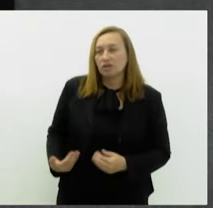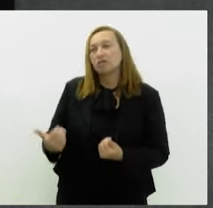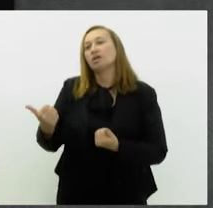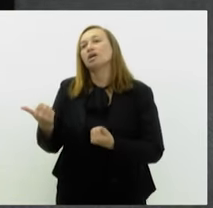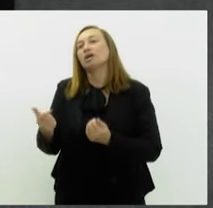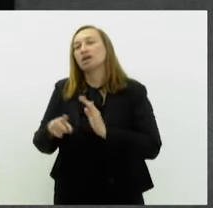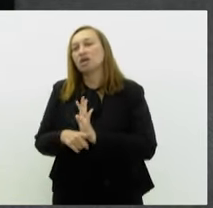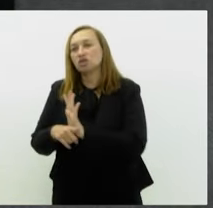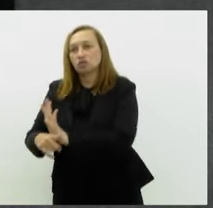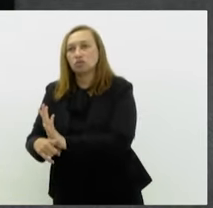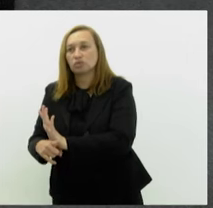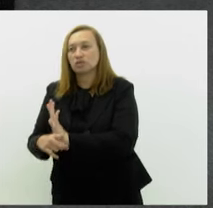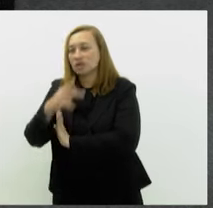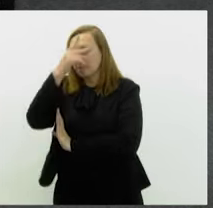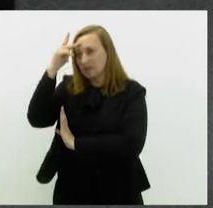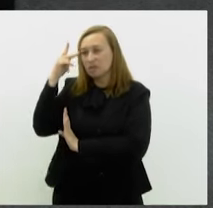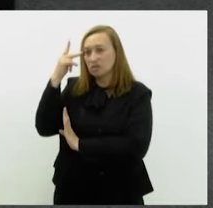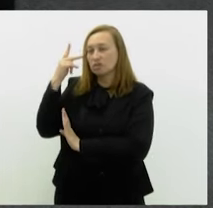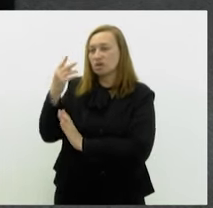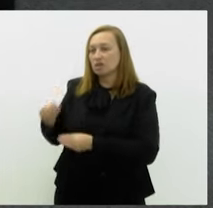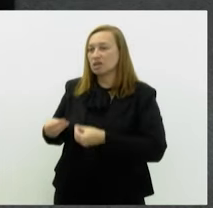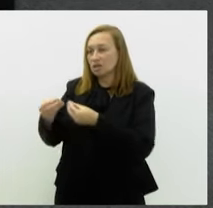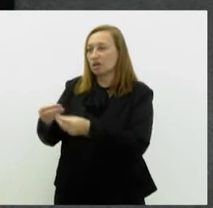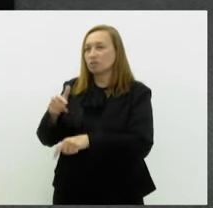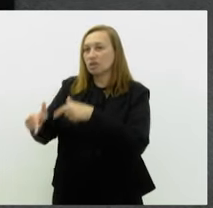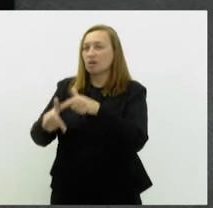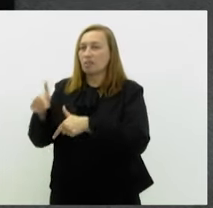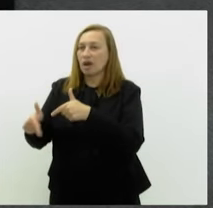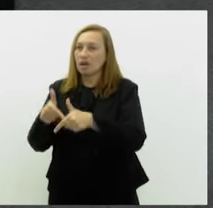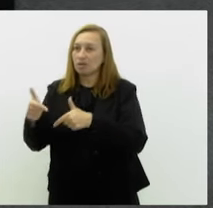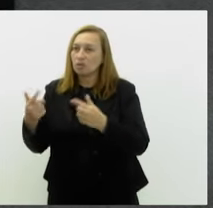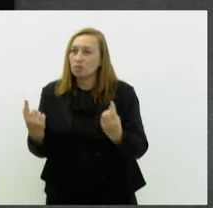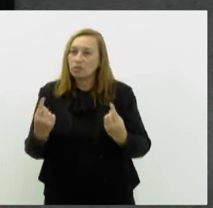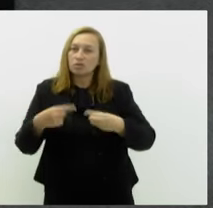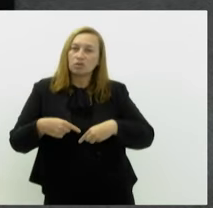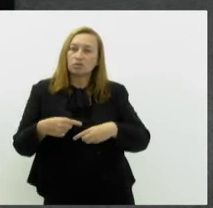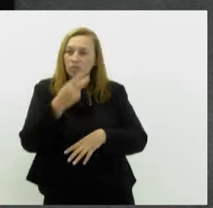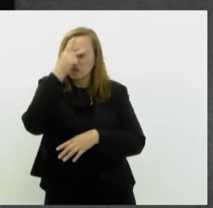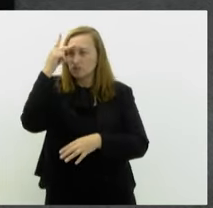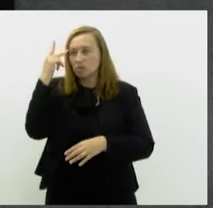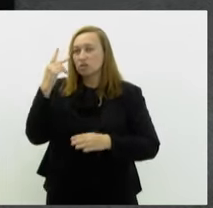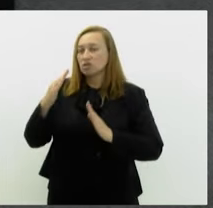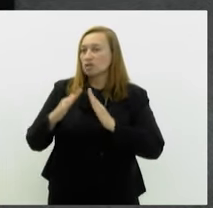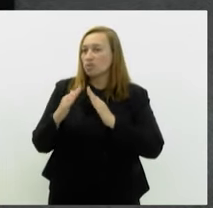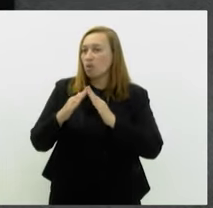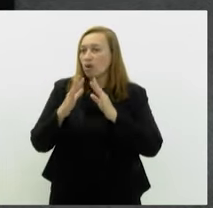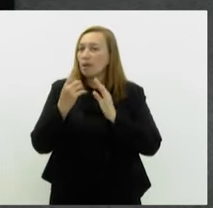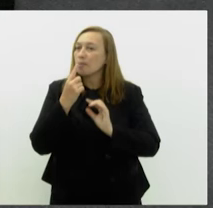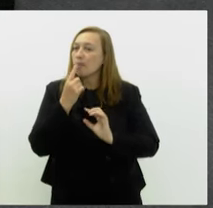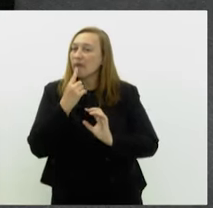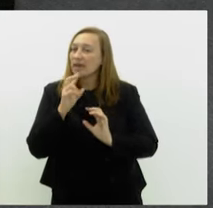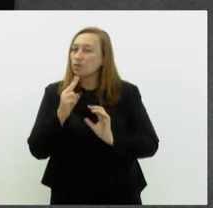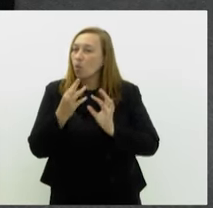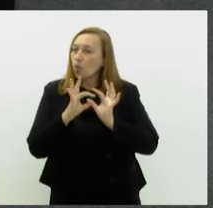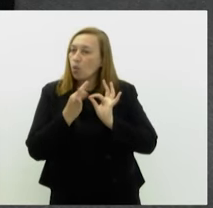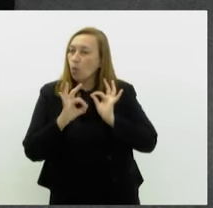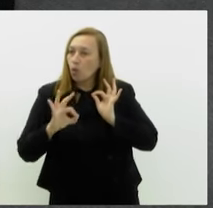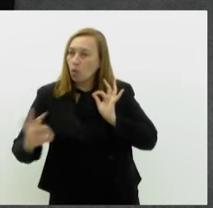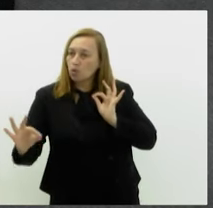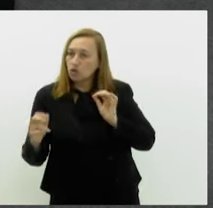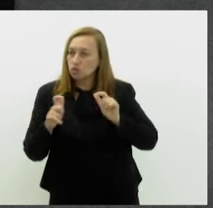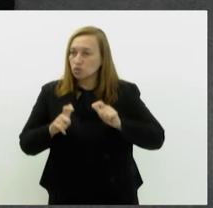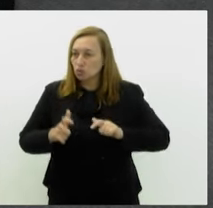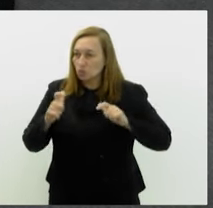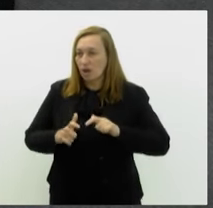pudessem concorrer em igualdade de condições com pessoas que moram mais próximas dos centros